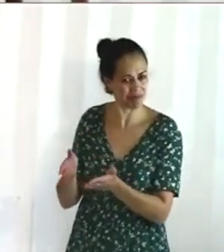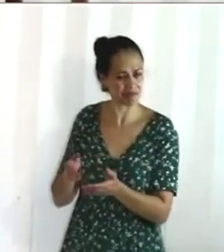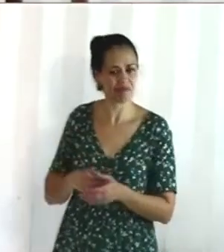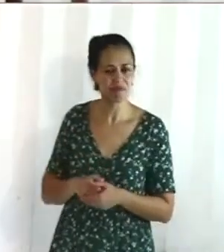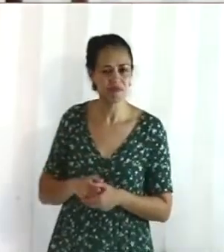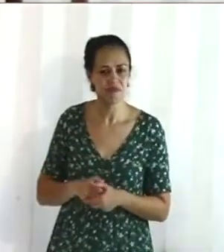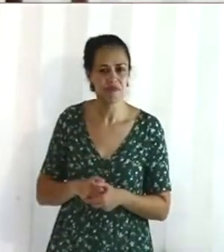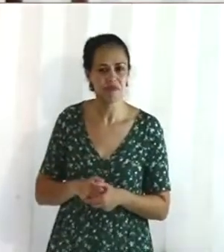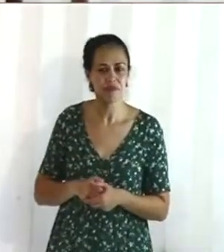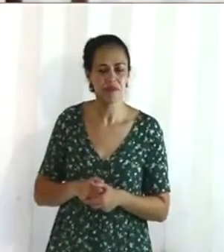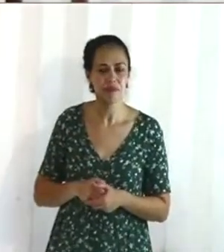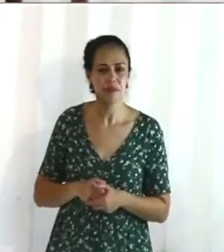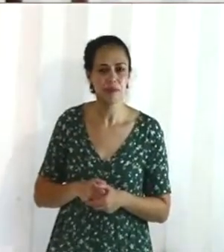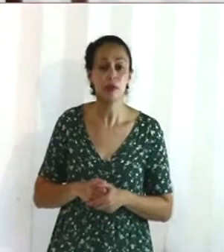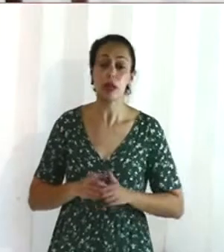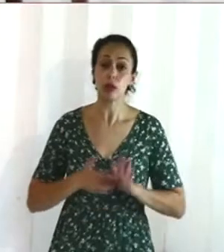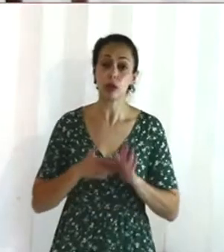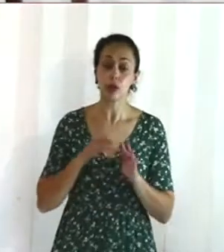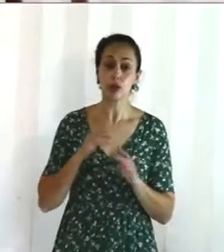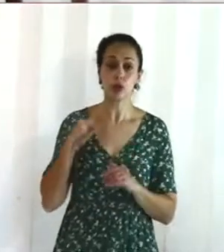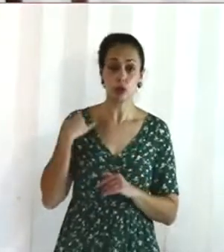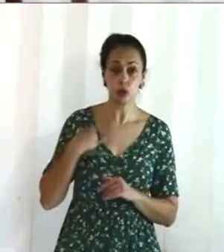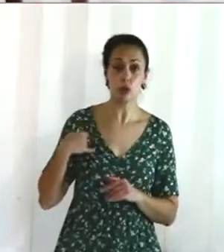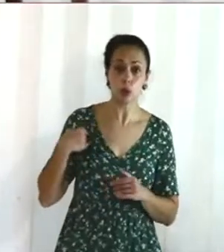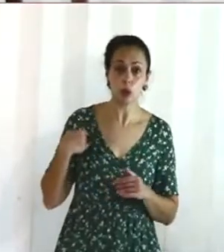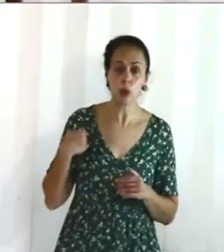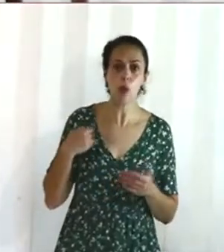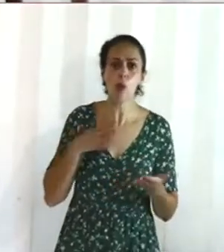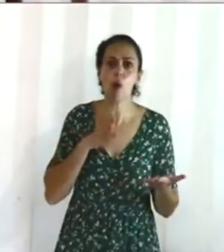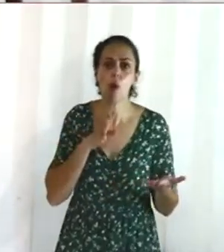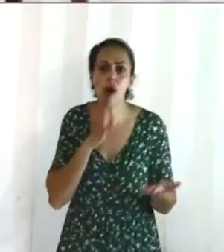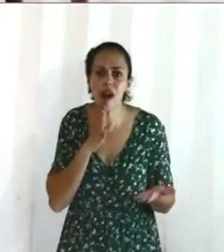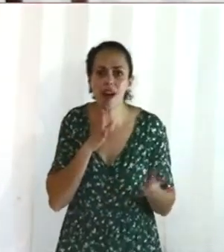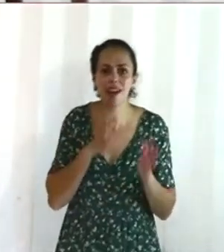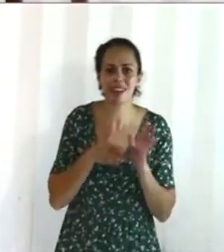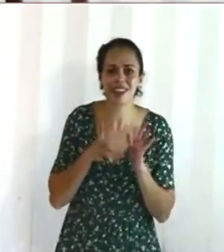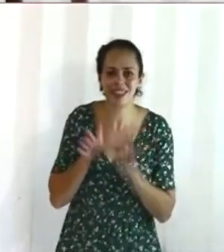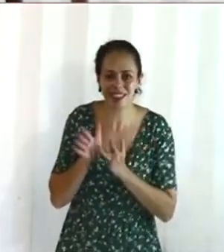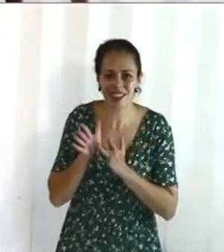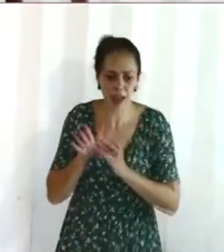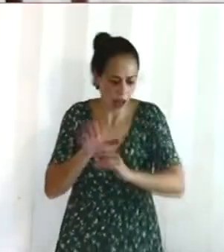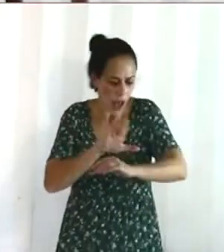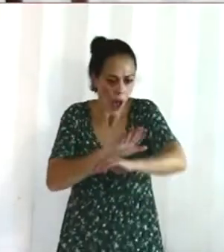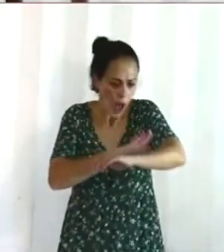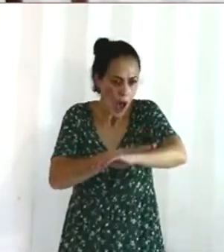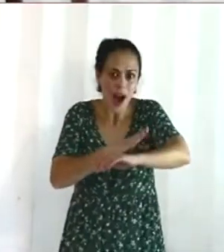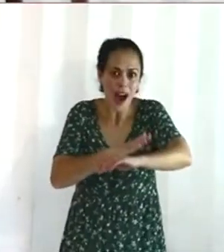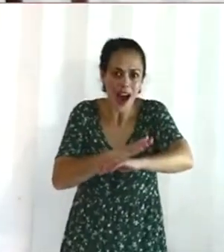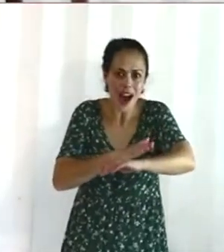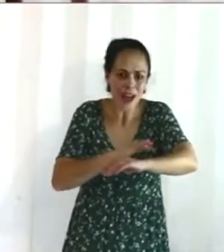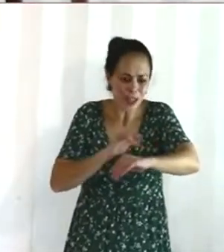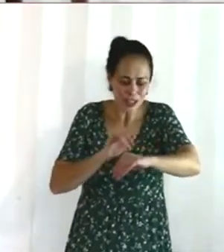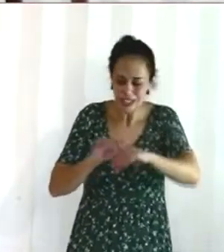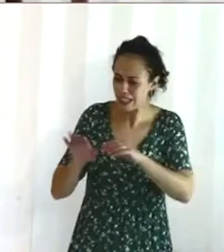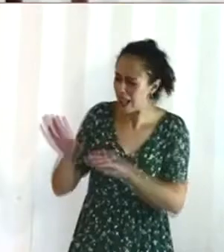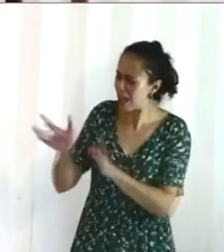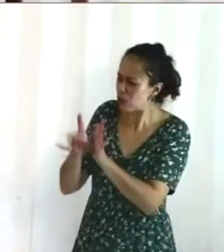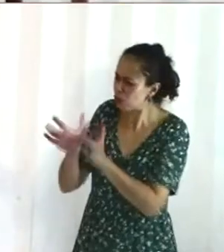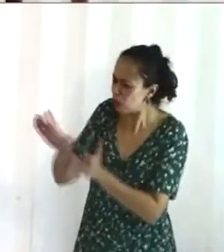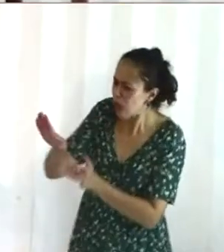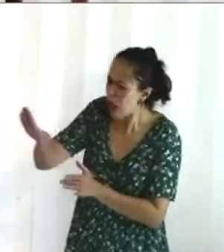ele ouviu e ele tocou. Ele viu, ouviu e tocou.